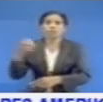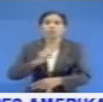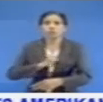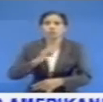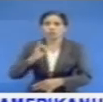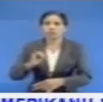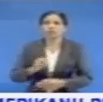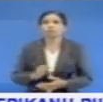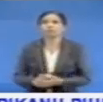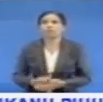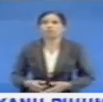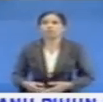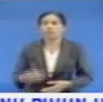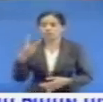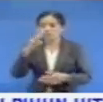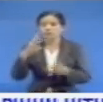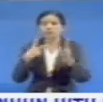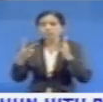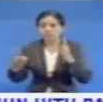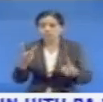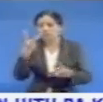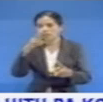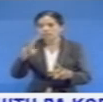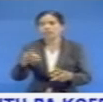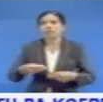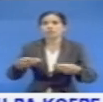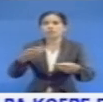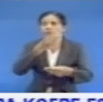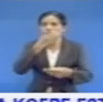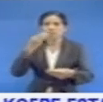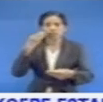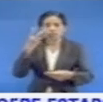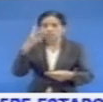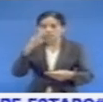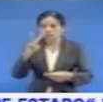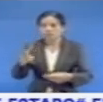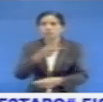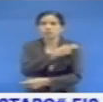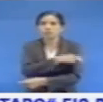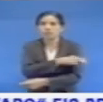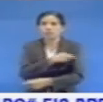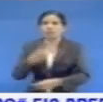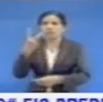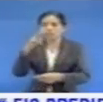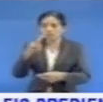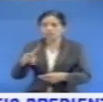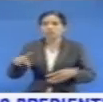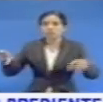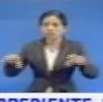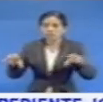Foi uma visita no entrega máscara ne José Ramos Horta Hateten, visita o hospital a tua recondição hospital no